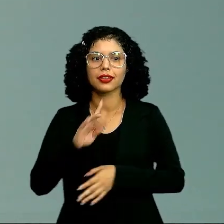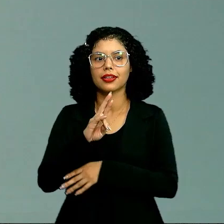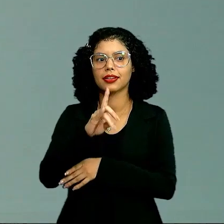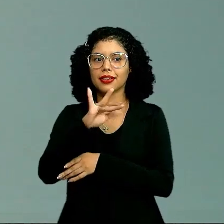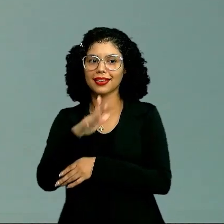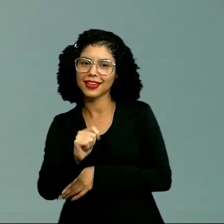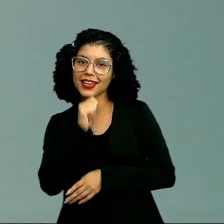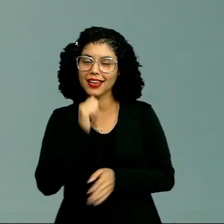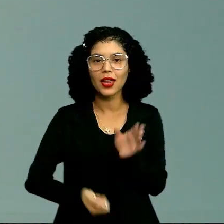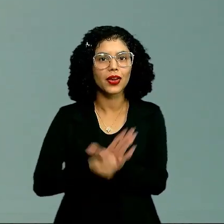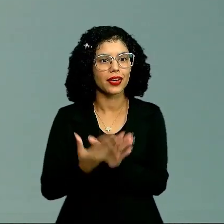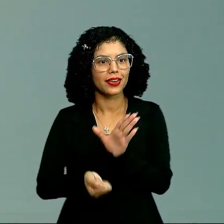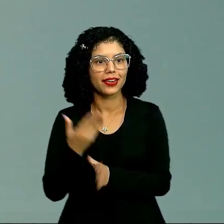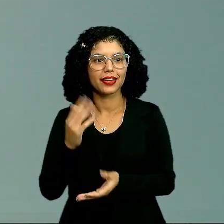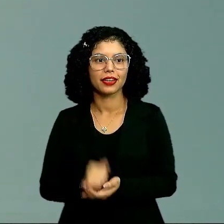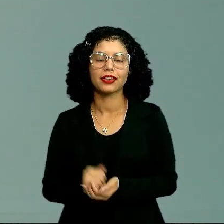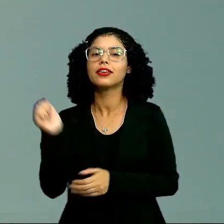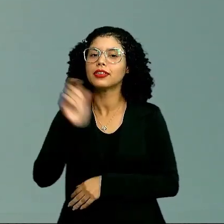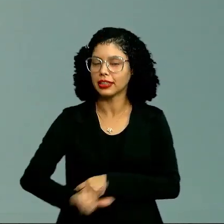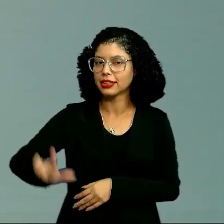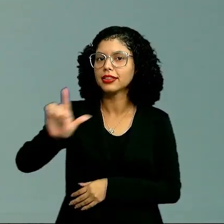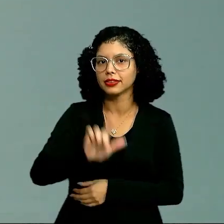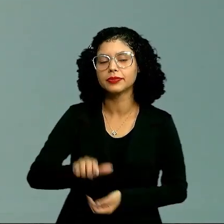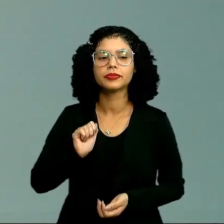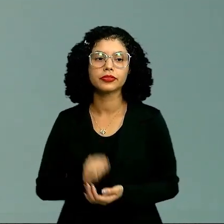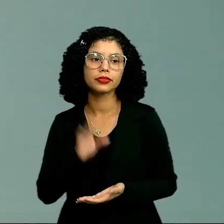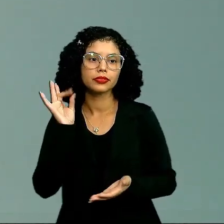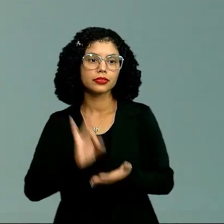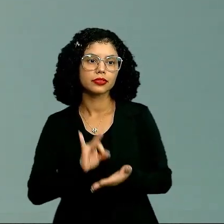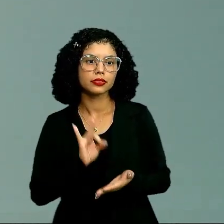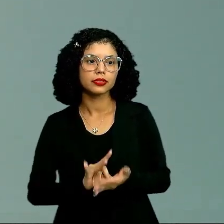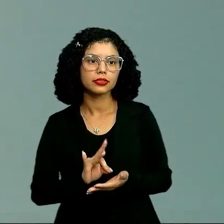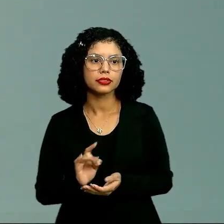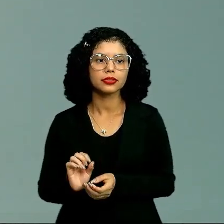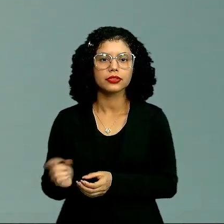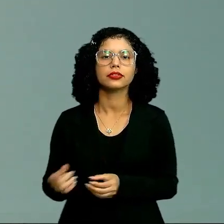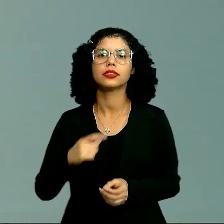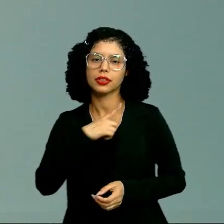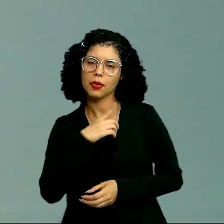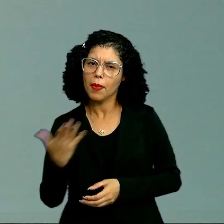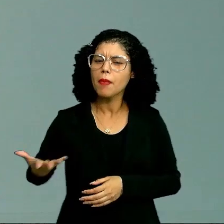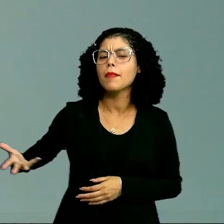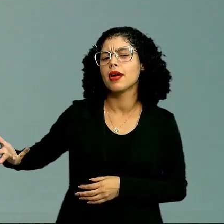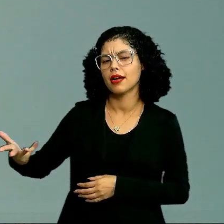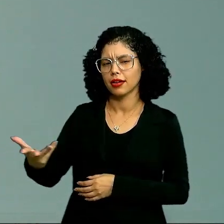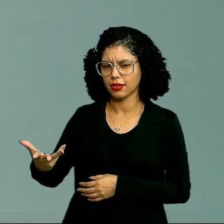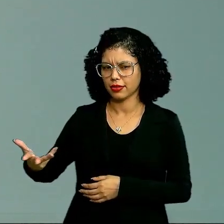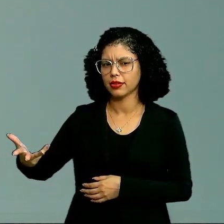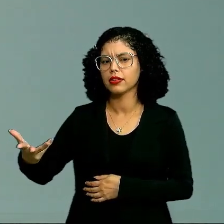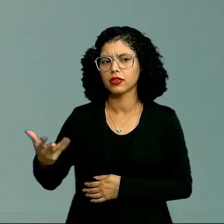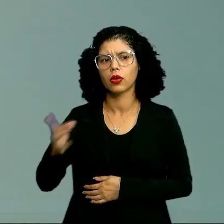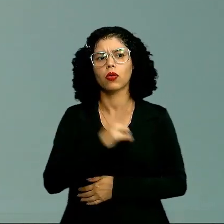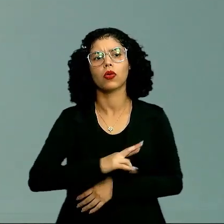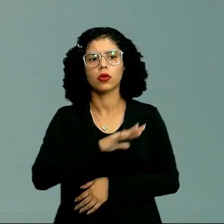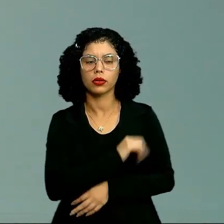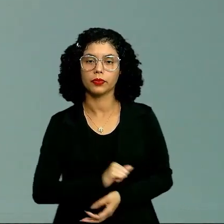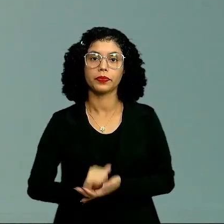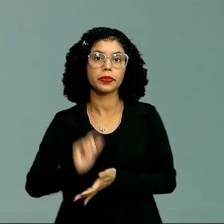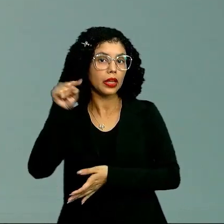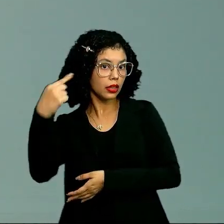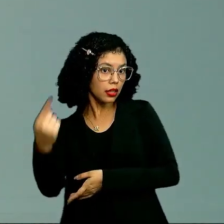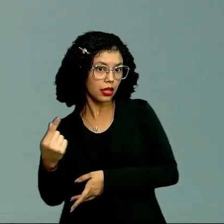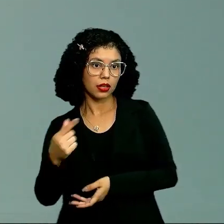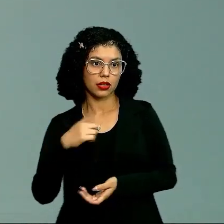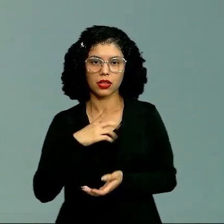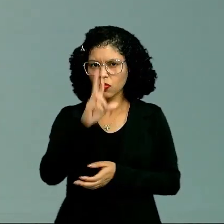resquício dessa produção de uma literatura, na verdade, ela serve de embasamento para o romantismo. Então, ali eu